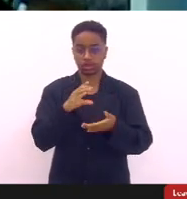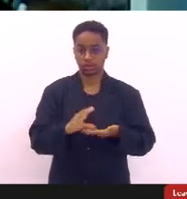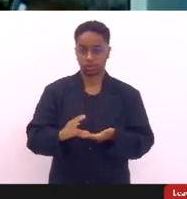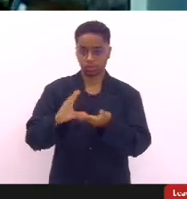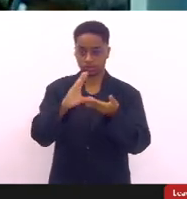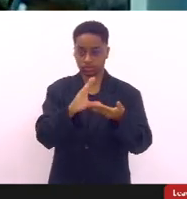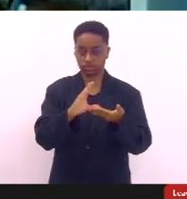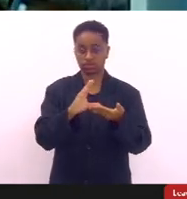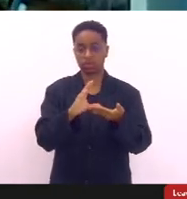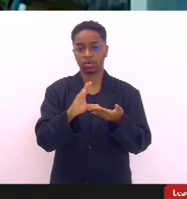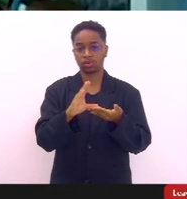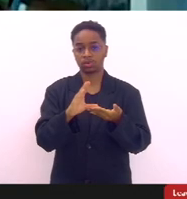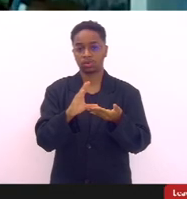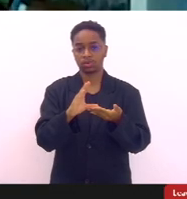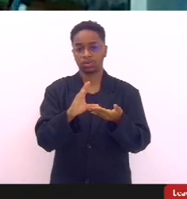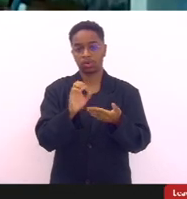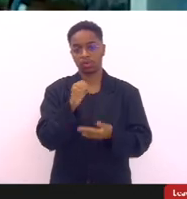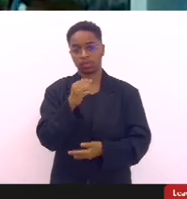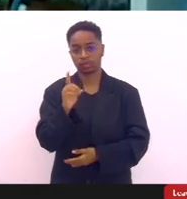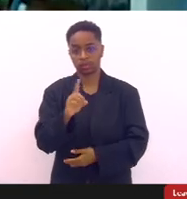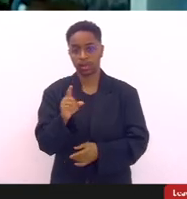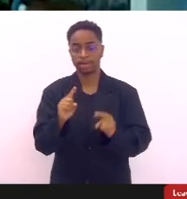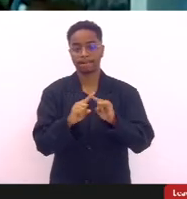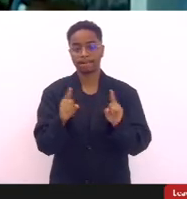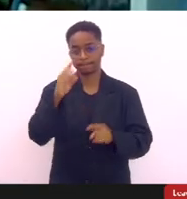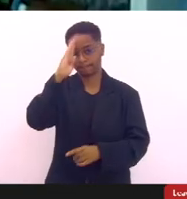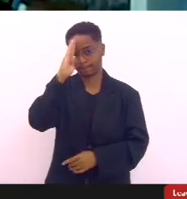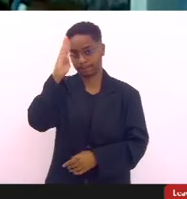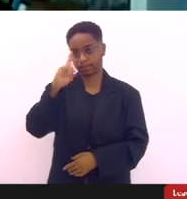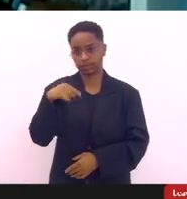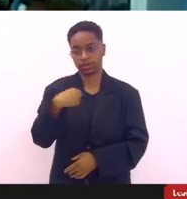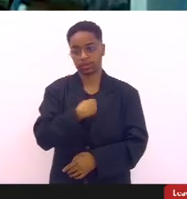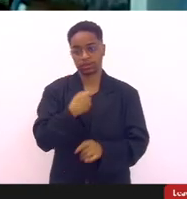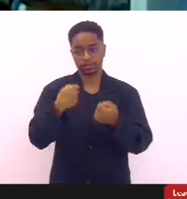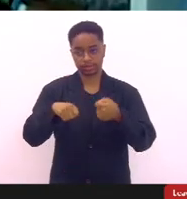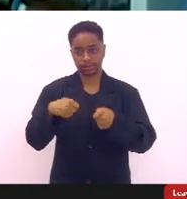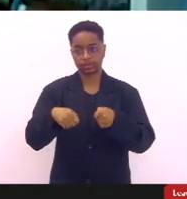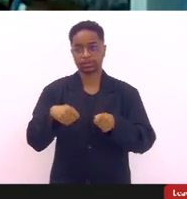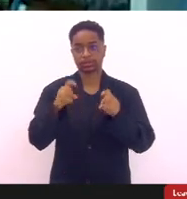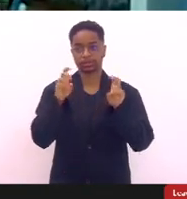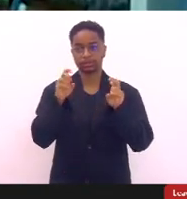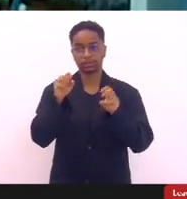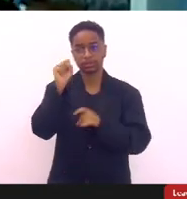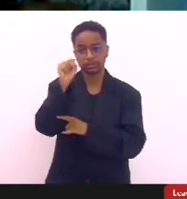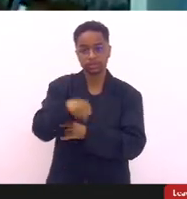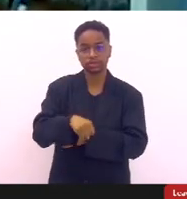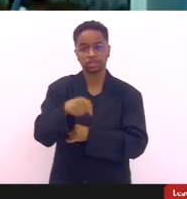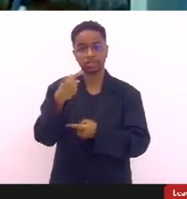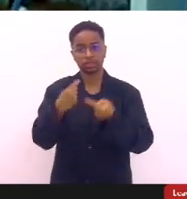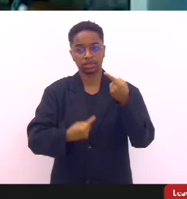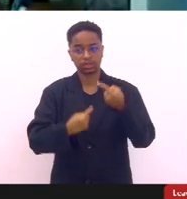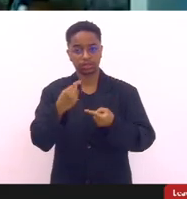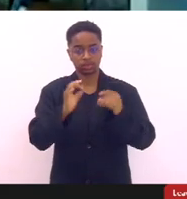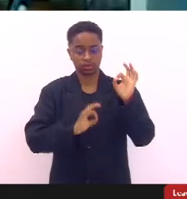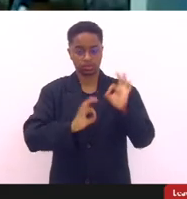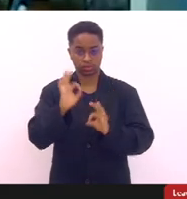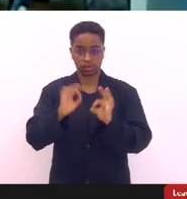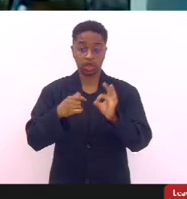de Tuberculose e, acima de tudo, temos que sentar, sim, para...